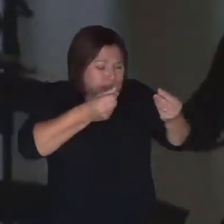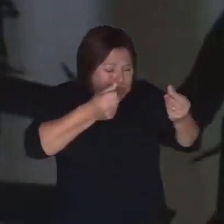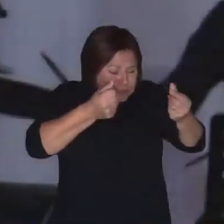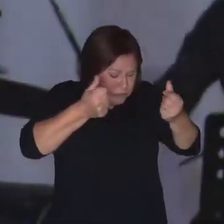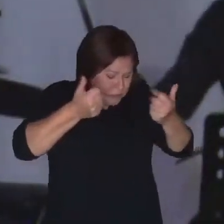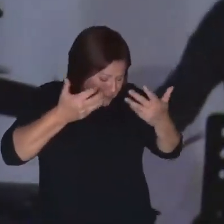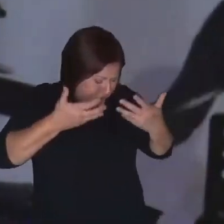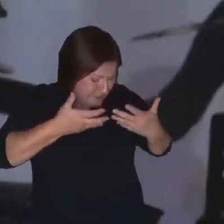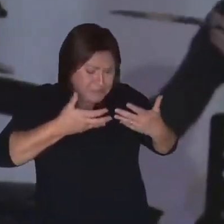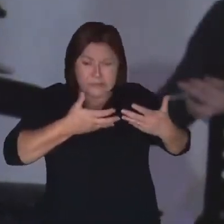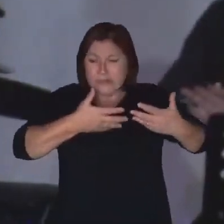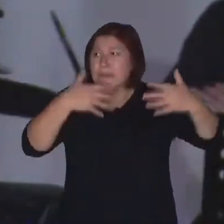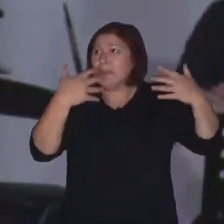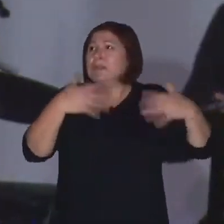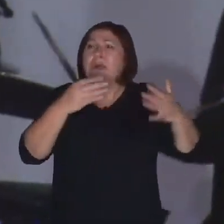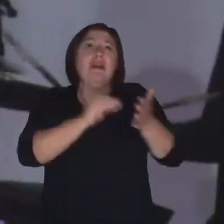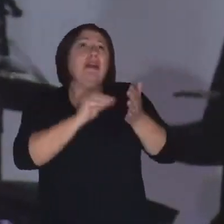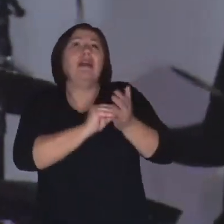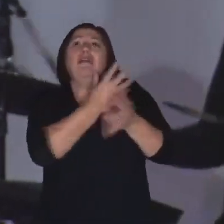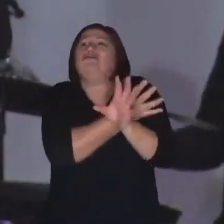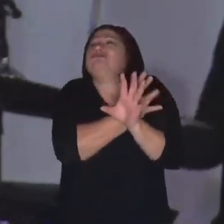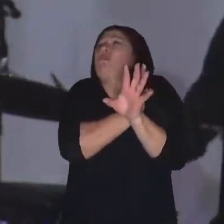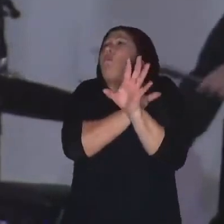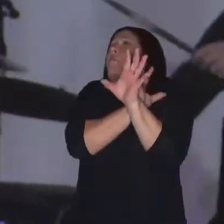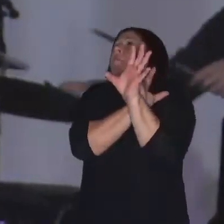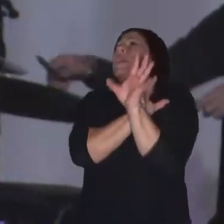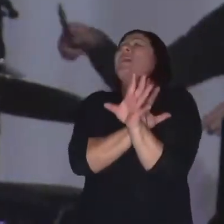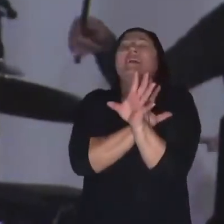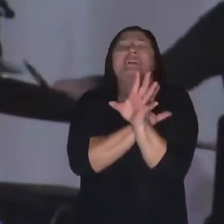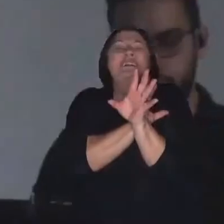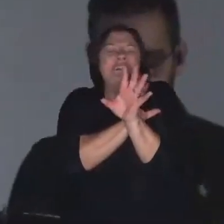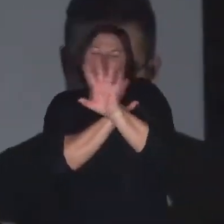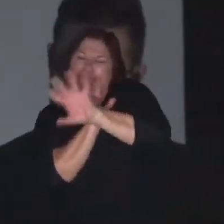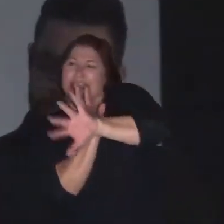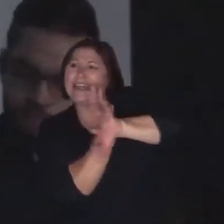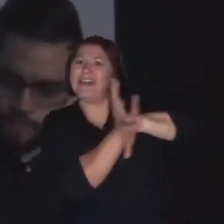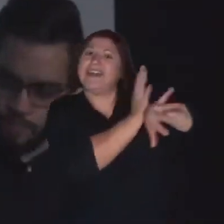saciar. Oh, oh, oh, oh. Então te encontrei,